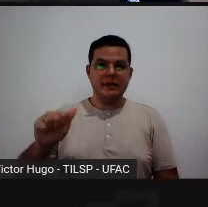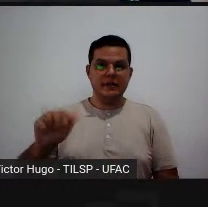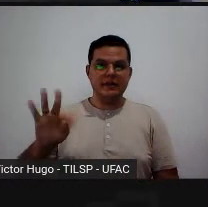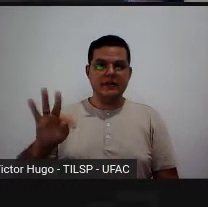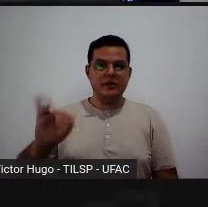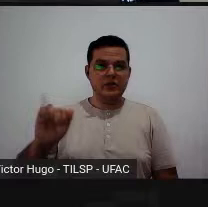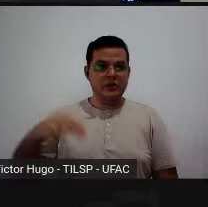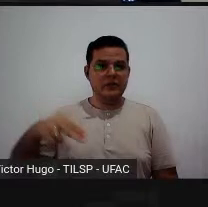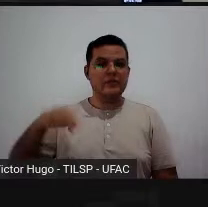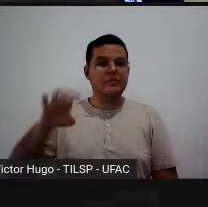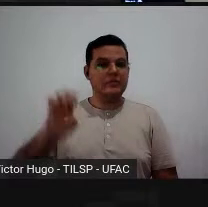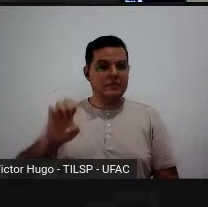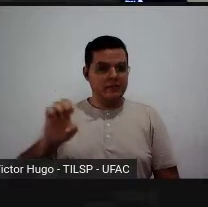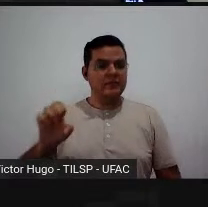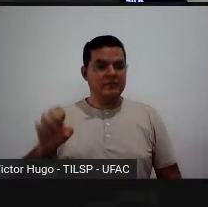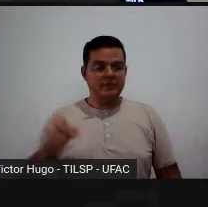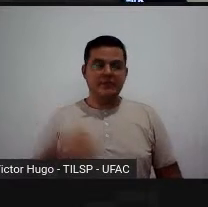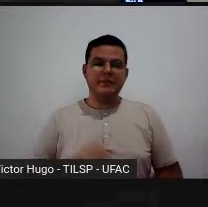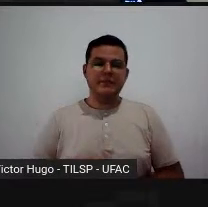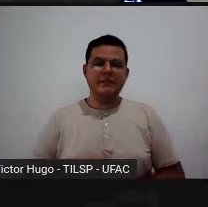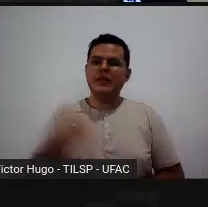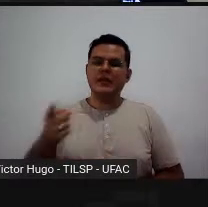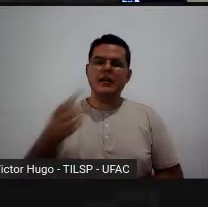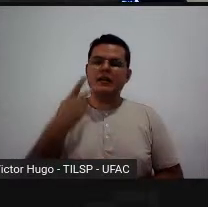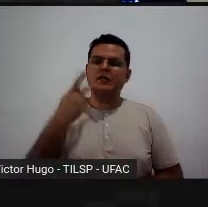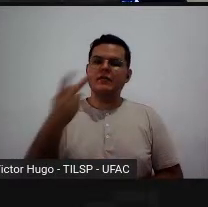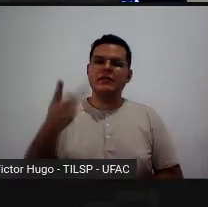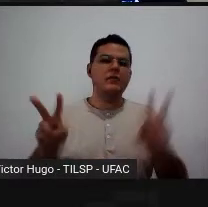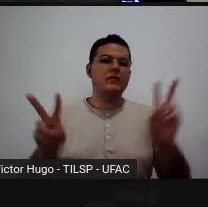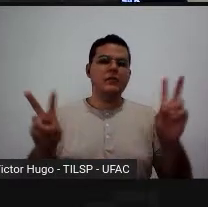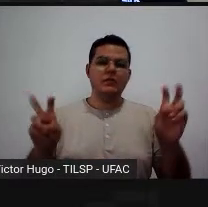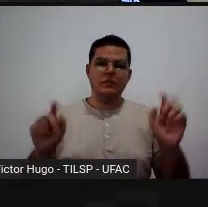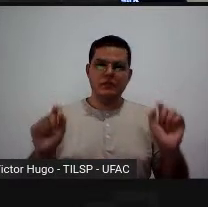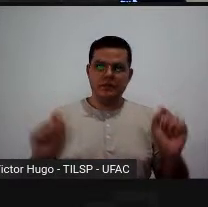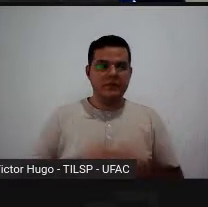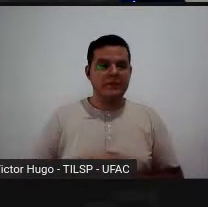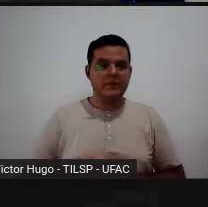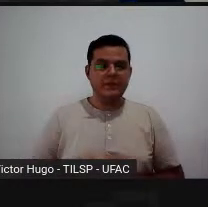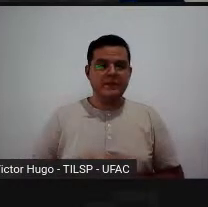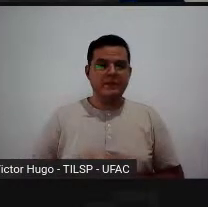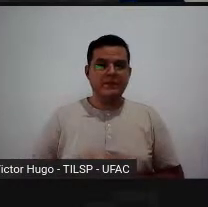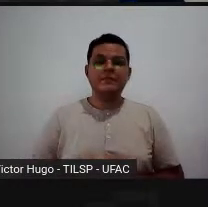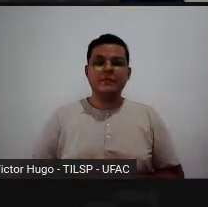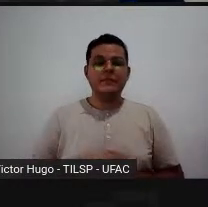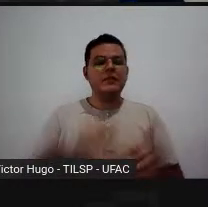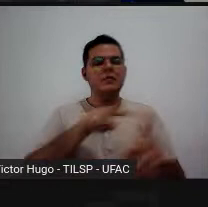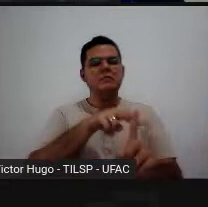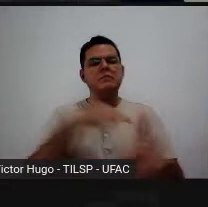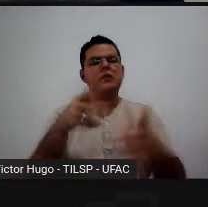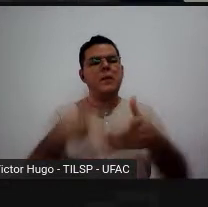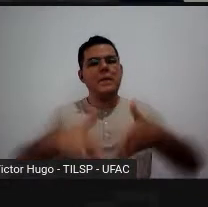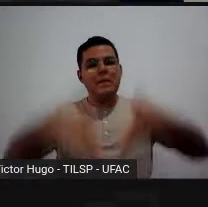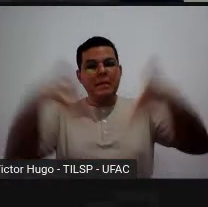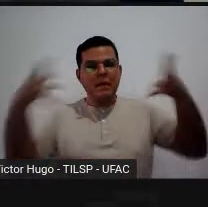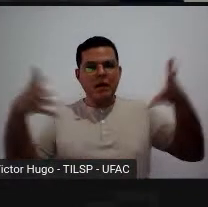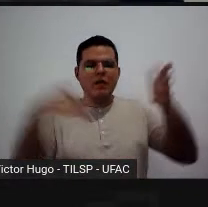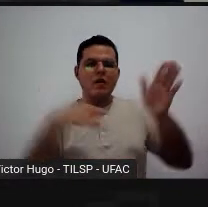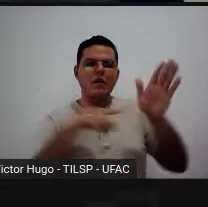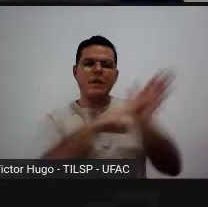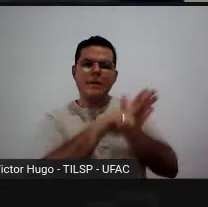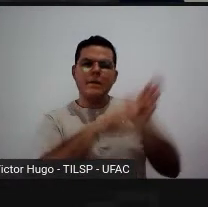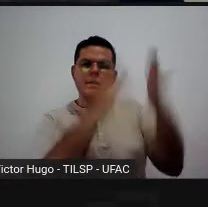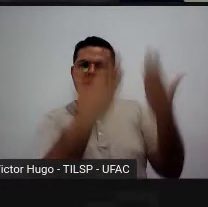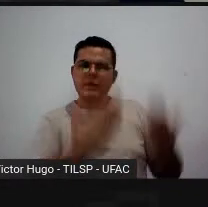em que ela diz o seguinte, numa perspectiva macroanalítica da educação, as décadas de